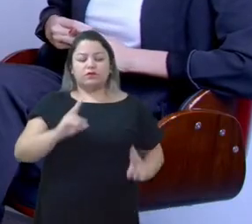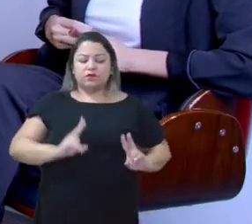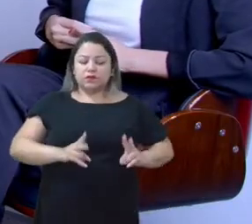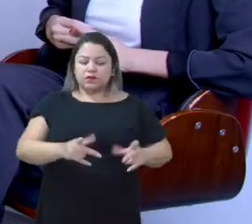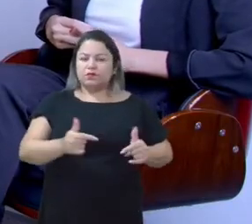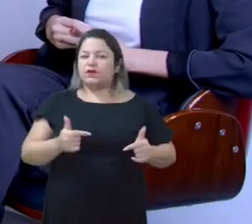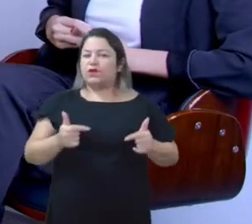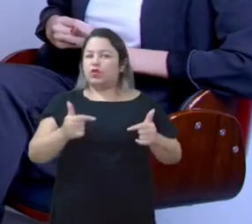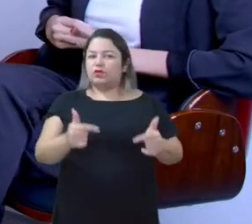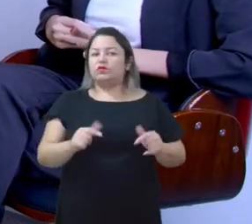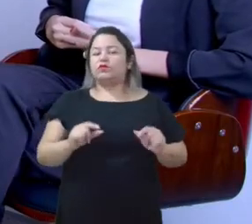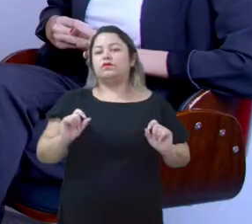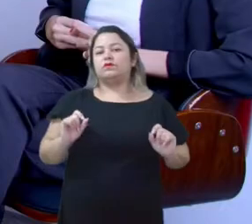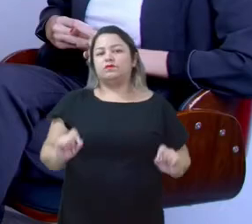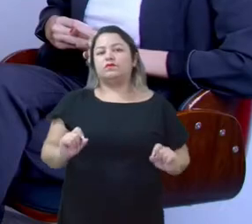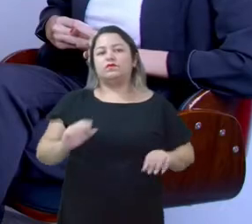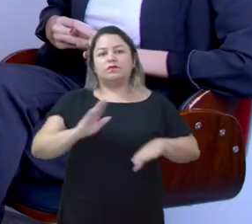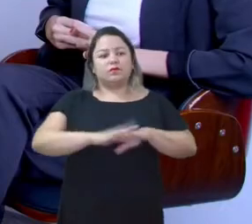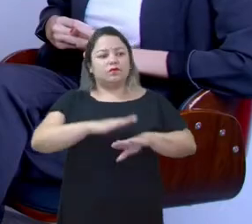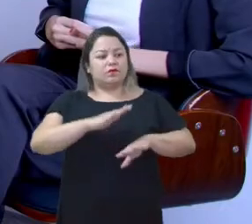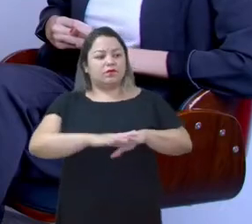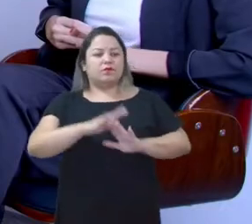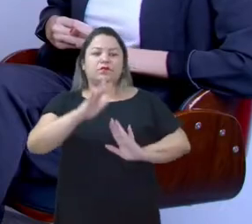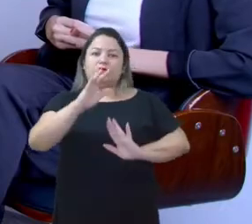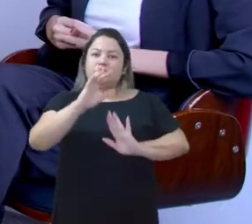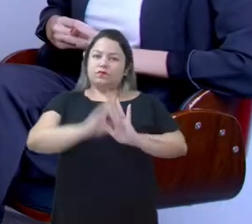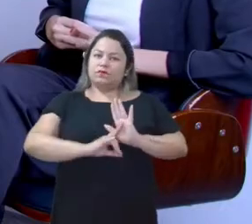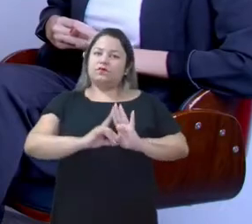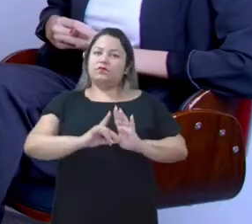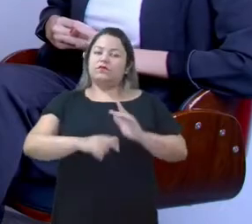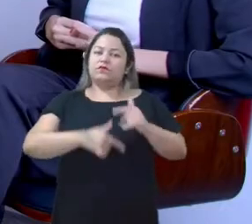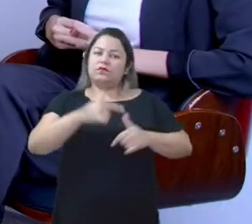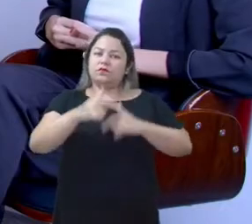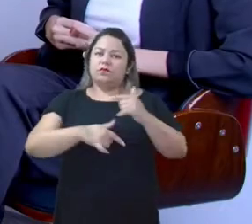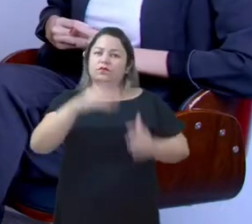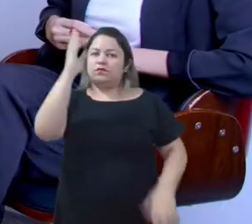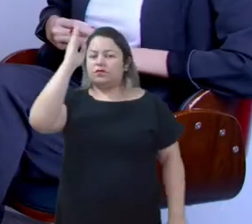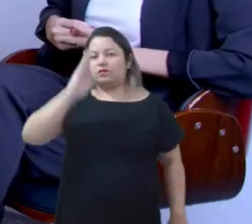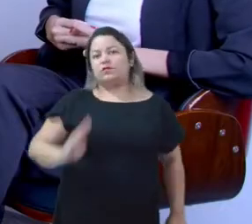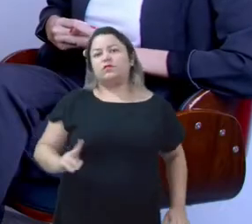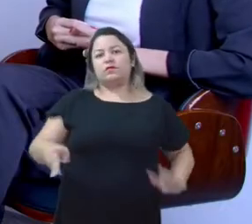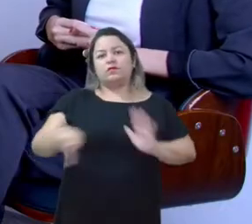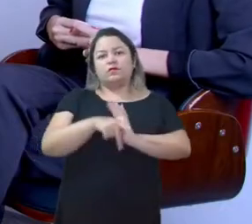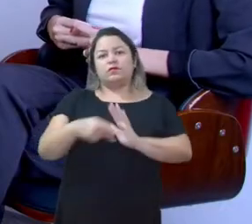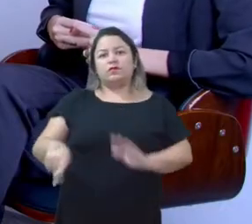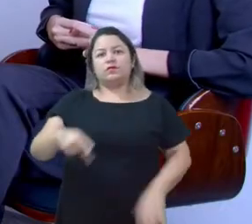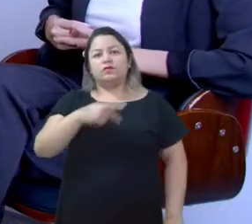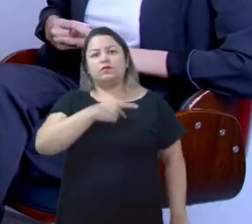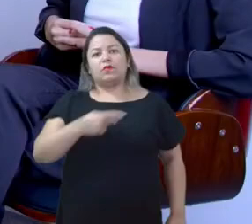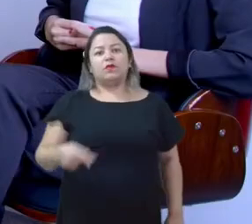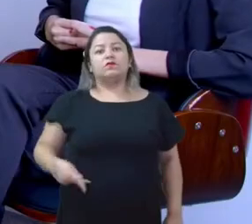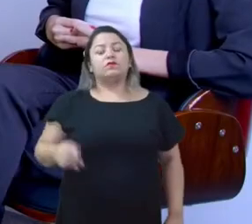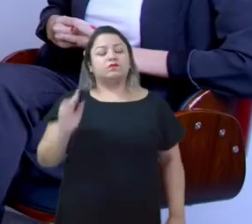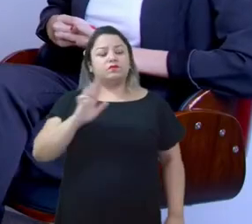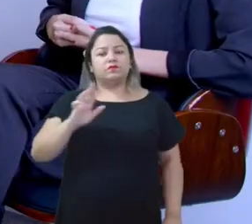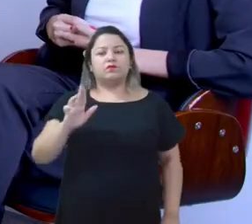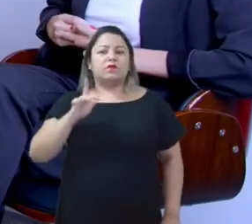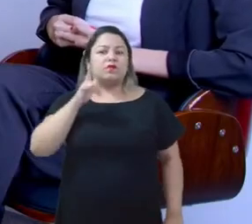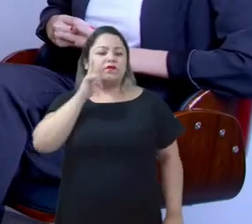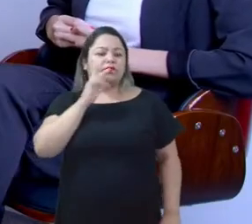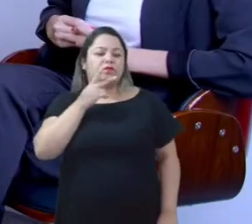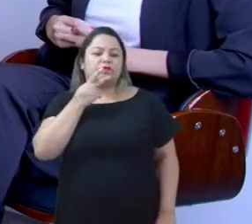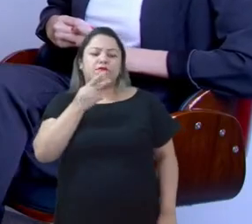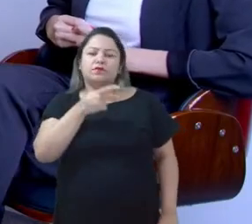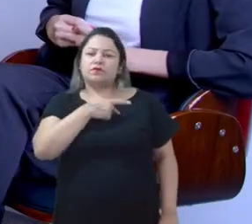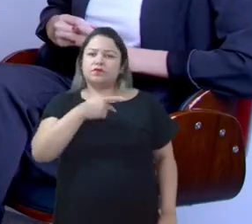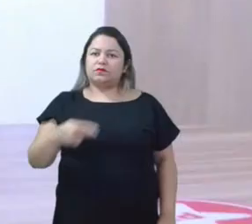lutou por mais direito dos trabalhadores brasileiros. O próprio presidente Lula, ontem falando com o presidente Lula, ele